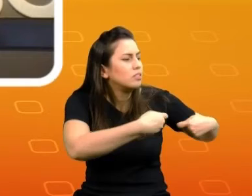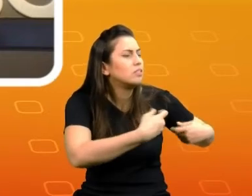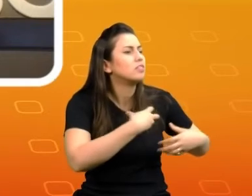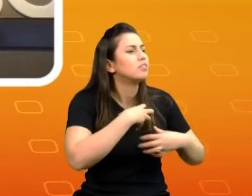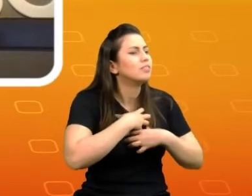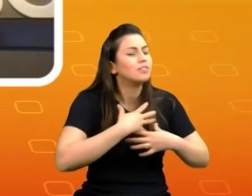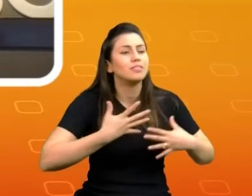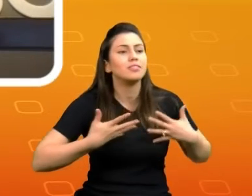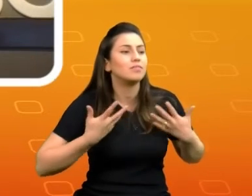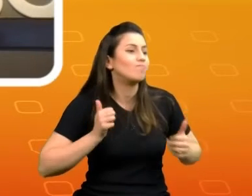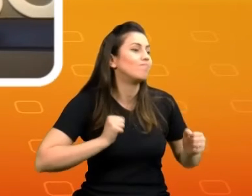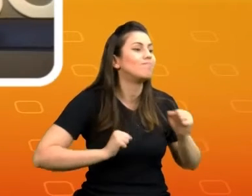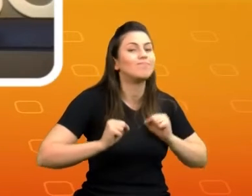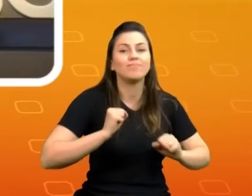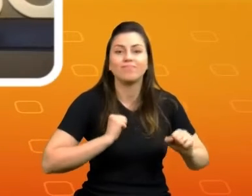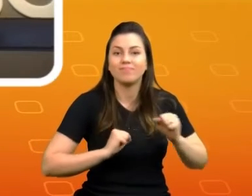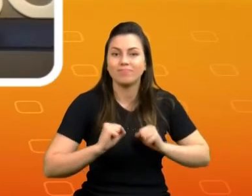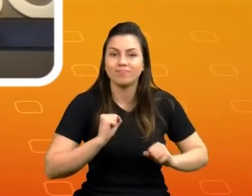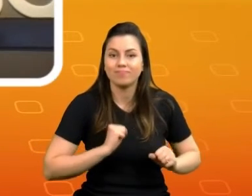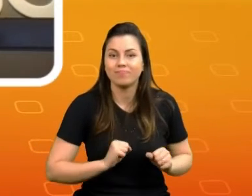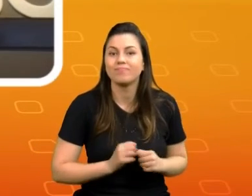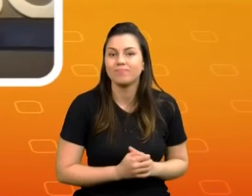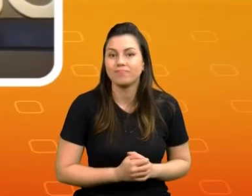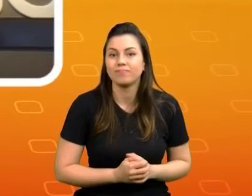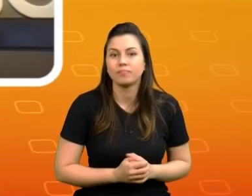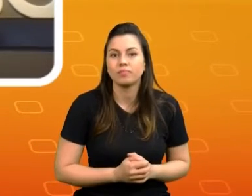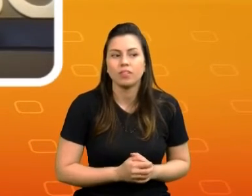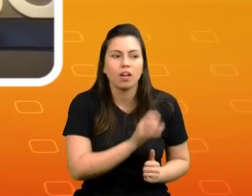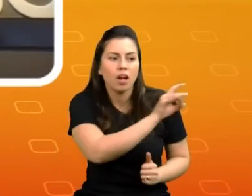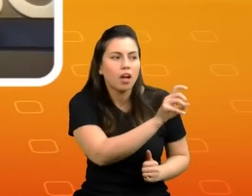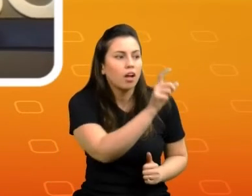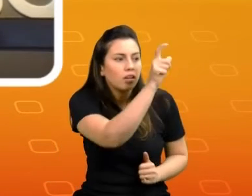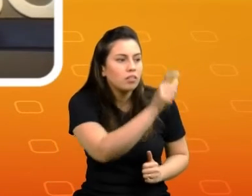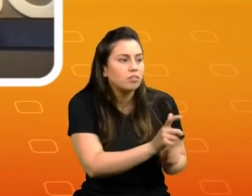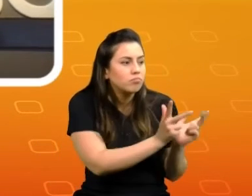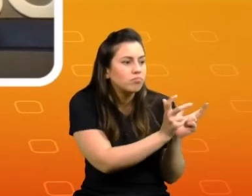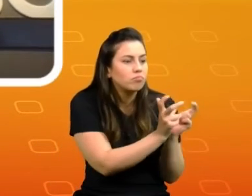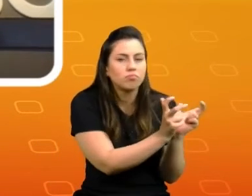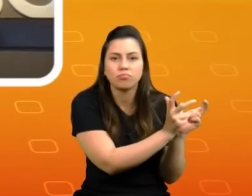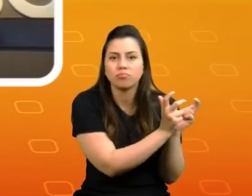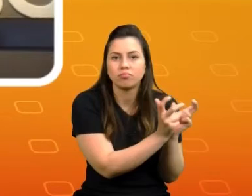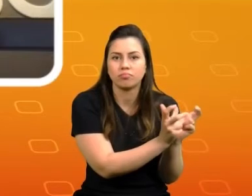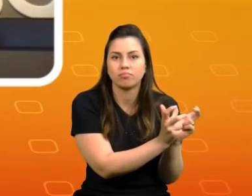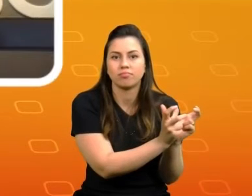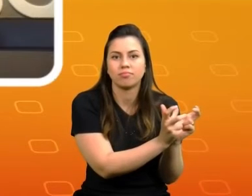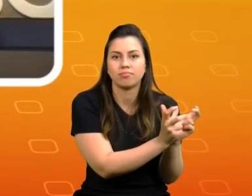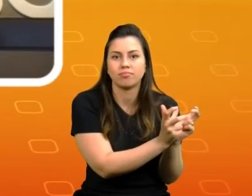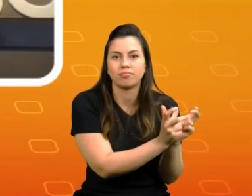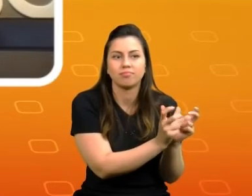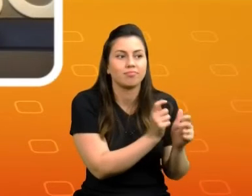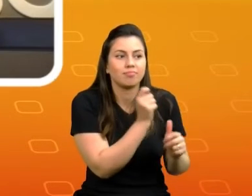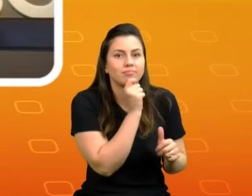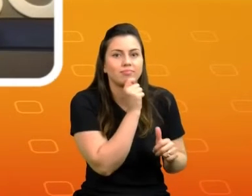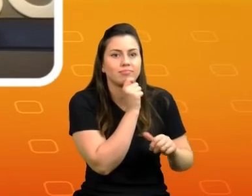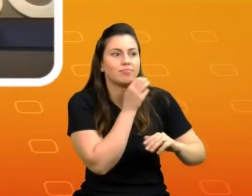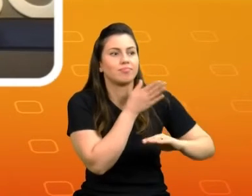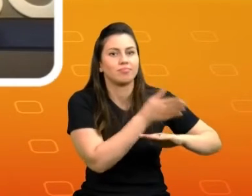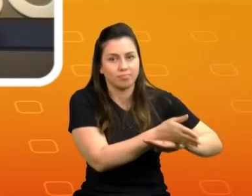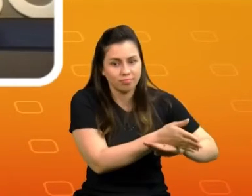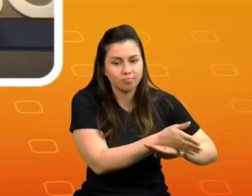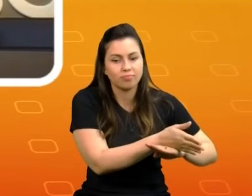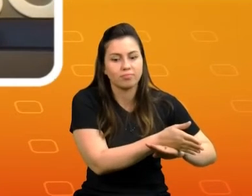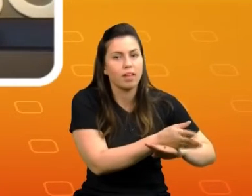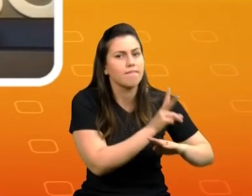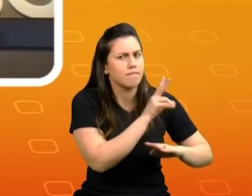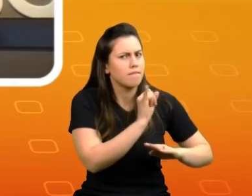diz e eu acho que o mercado os Players que não estão embarcados ainda nesse segmento